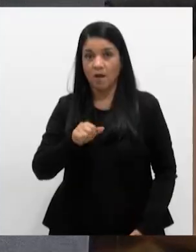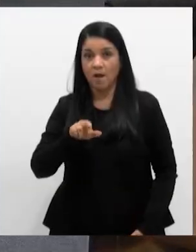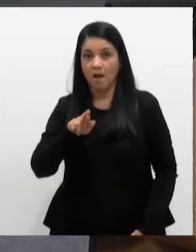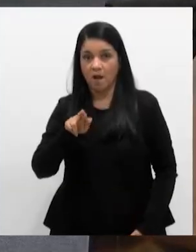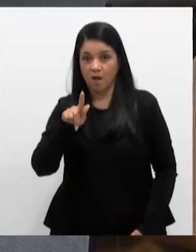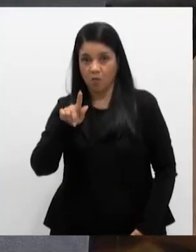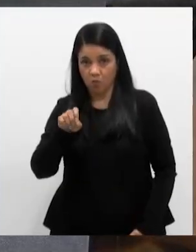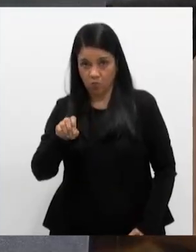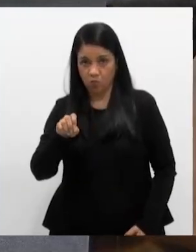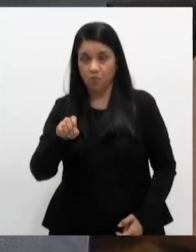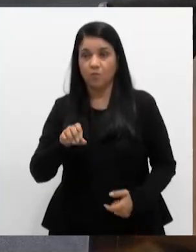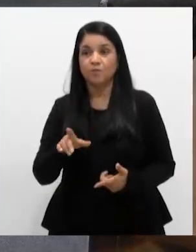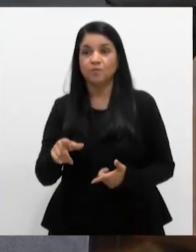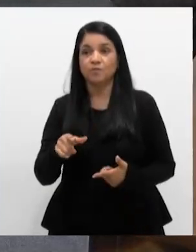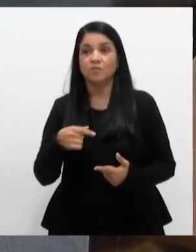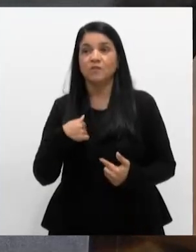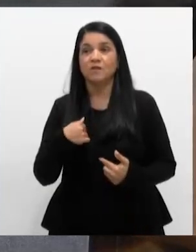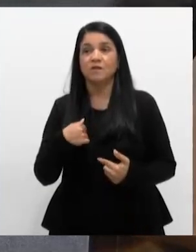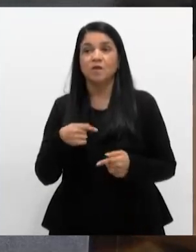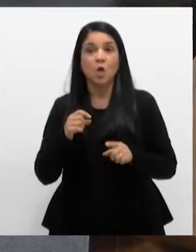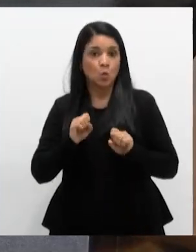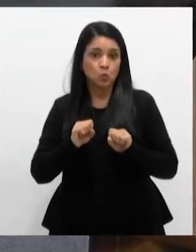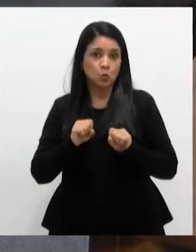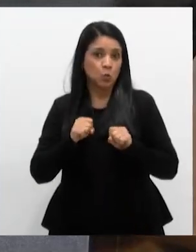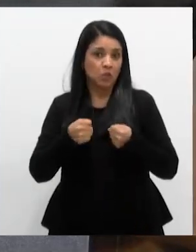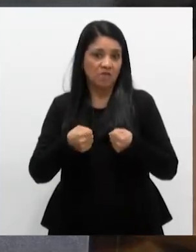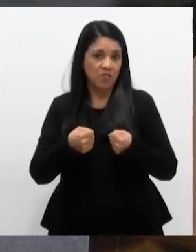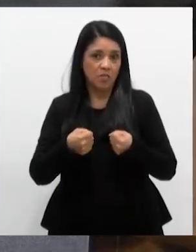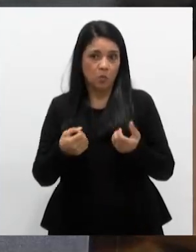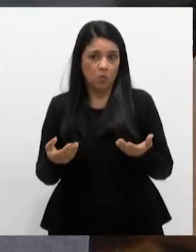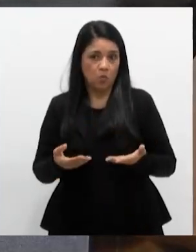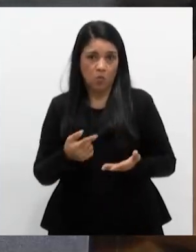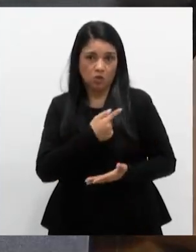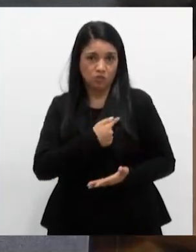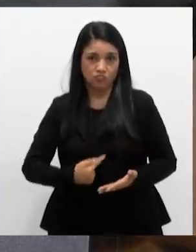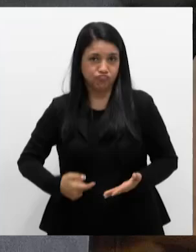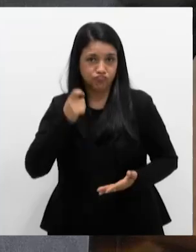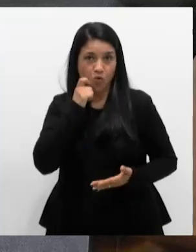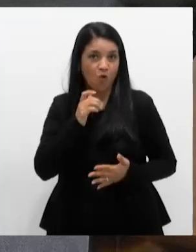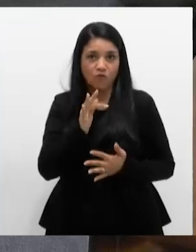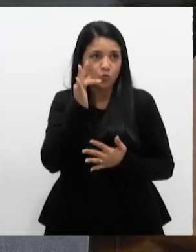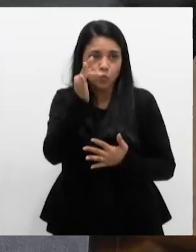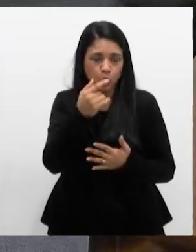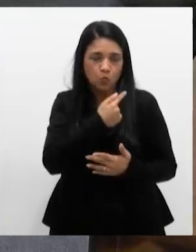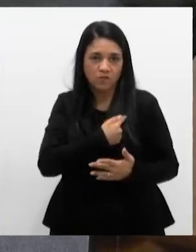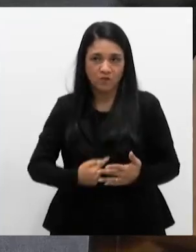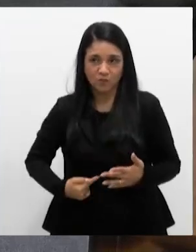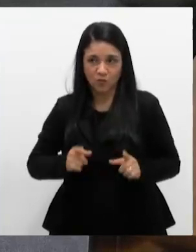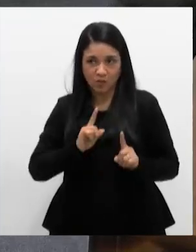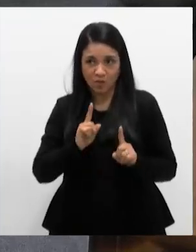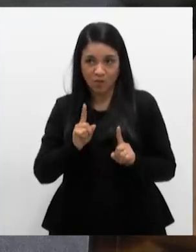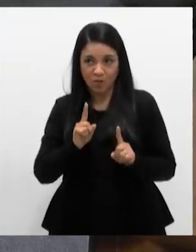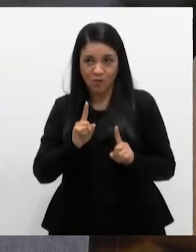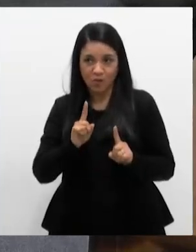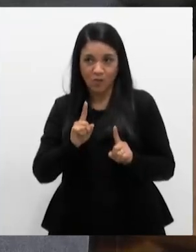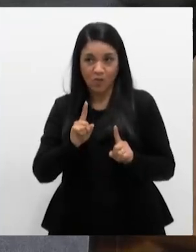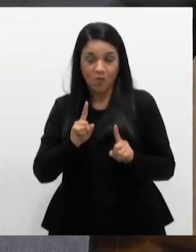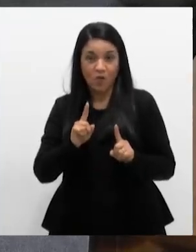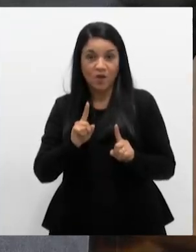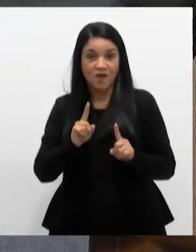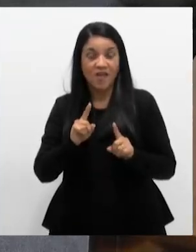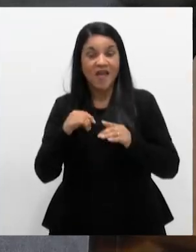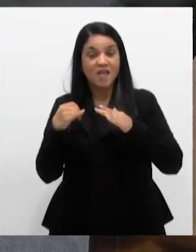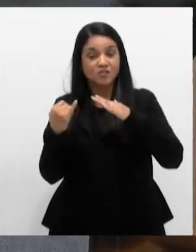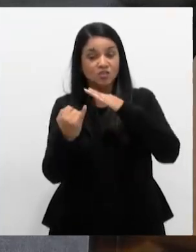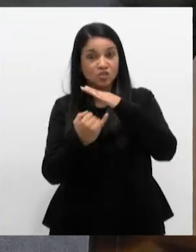está não- dialogando, nós eu não também não estamos- estou defendendo o atual governador, nem o futuro governador, não. Nós não estamos Eu tratando... estou defendendo